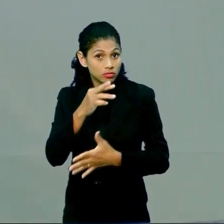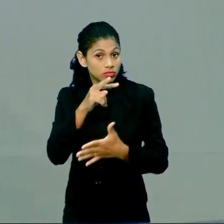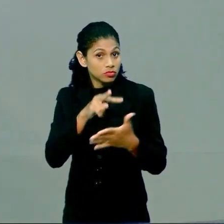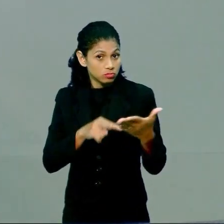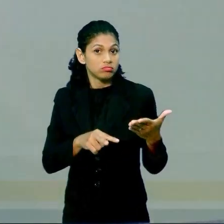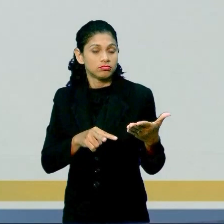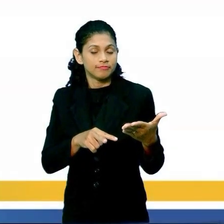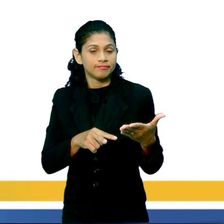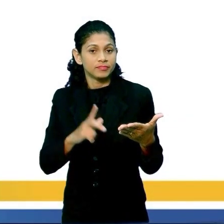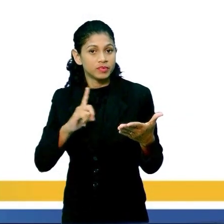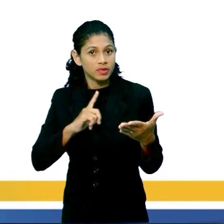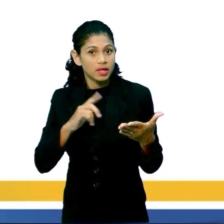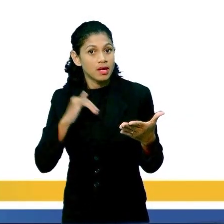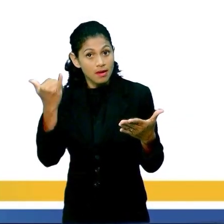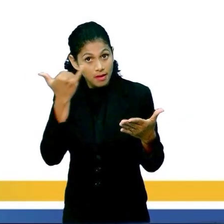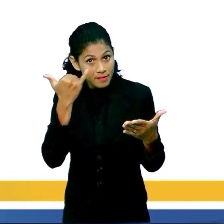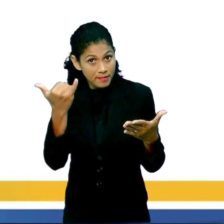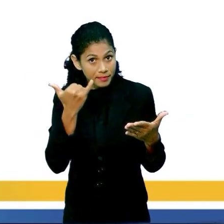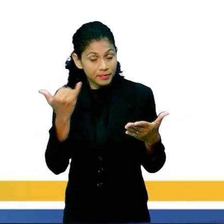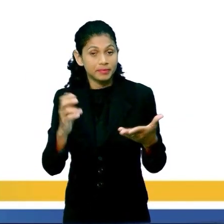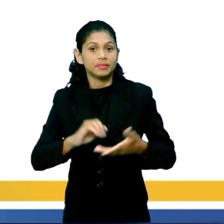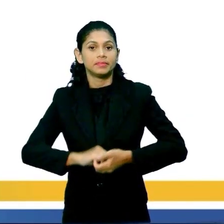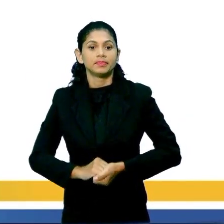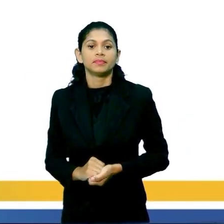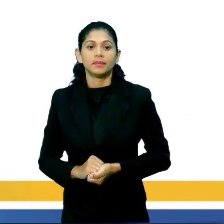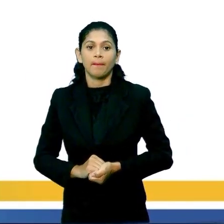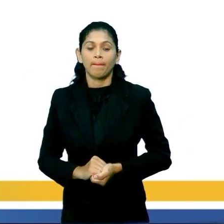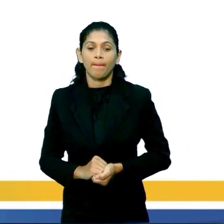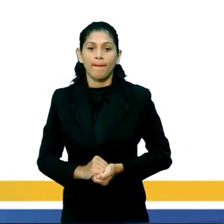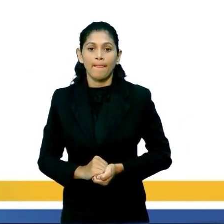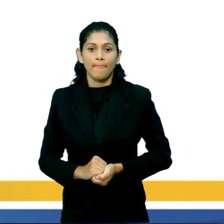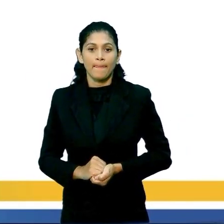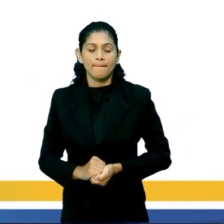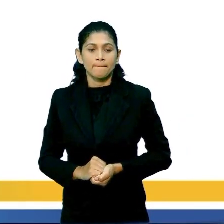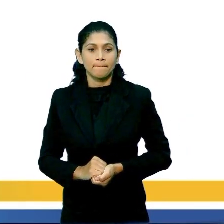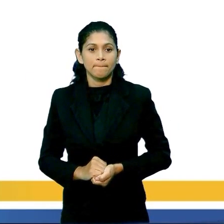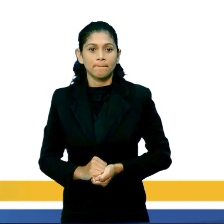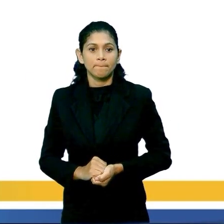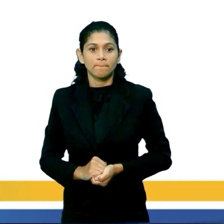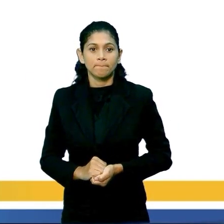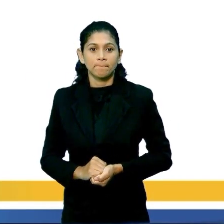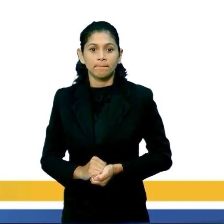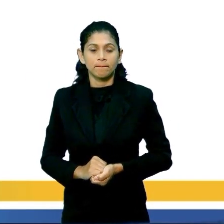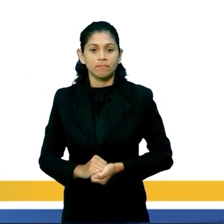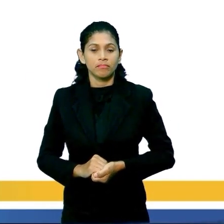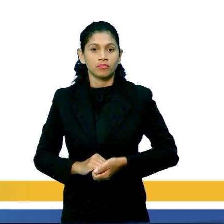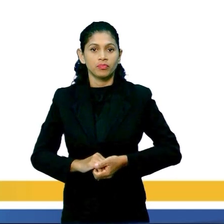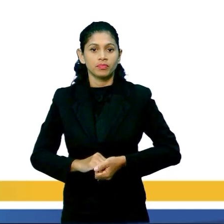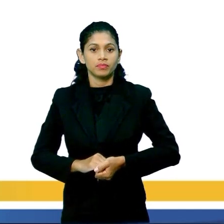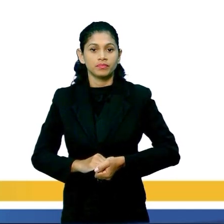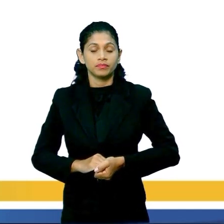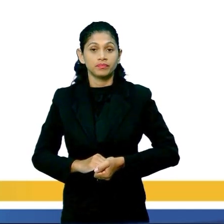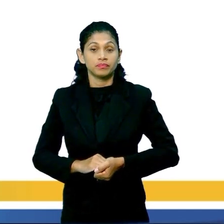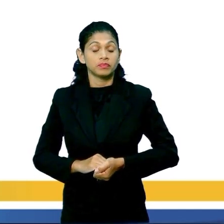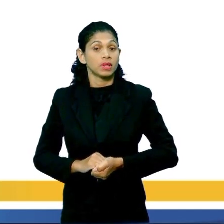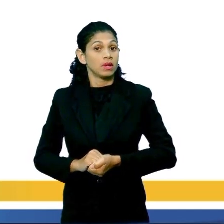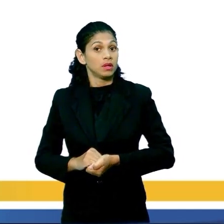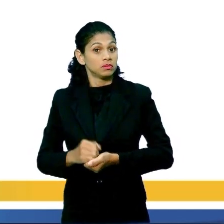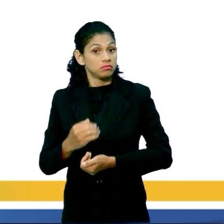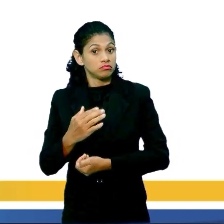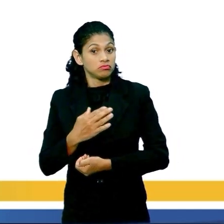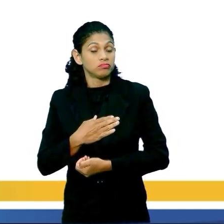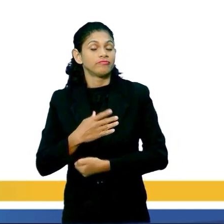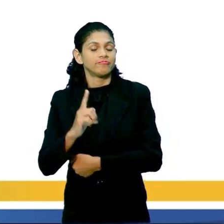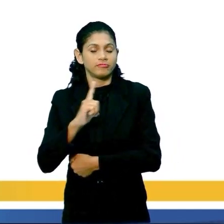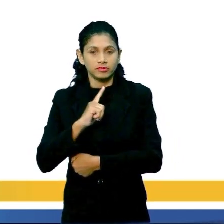a informação vamos ver juntos aqui né olha aí emico um motivo concreto Ou seja no meu caso houve um motivo